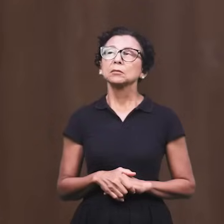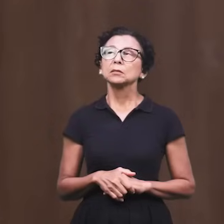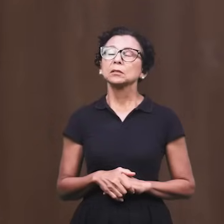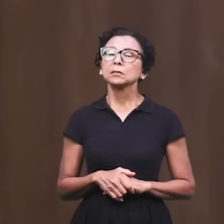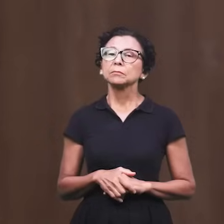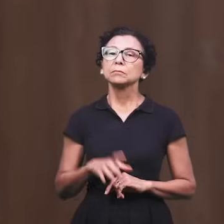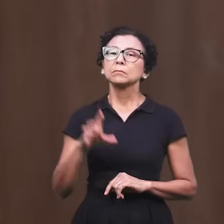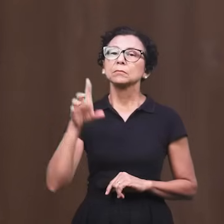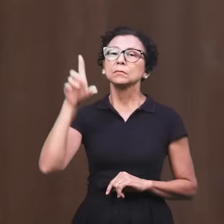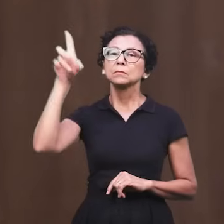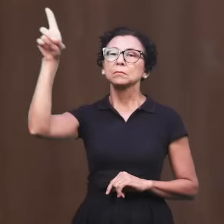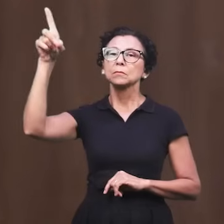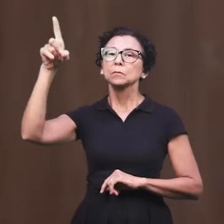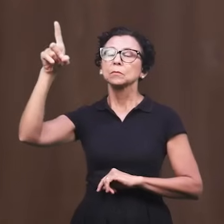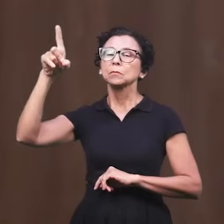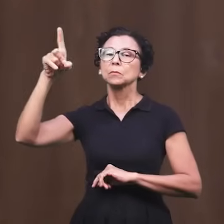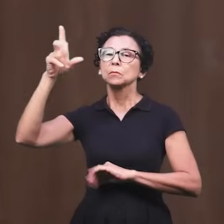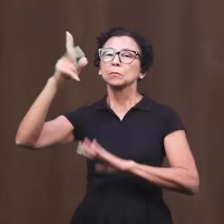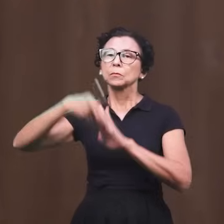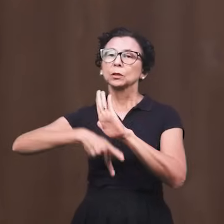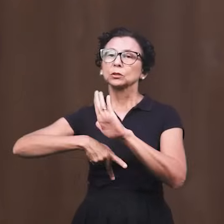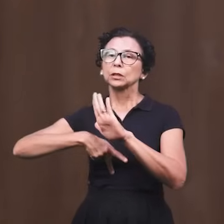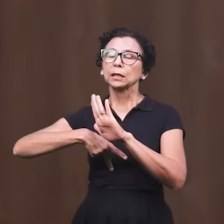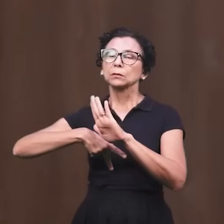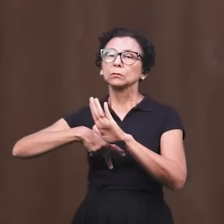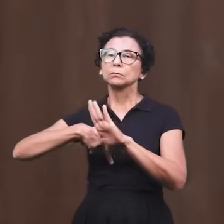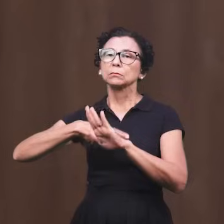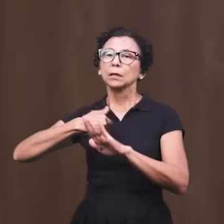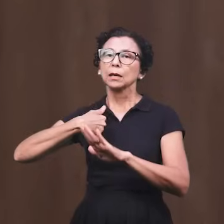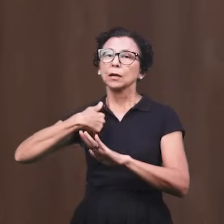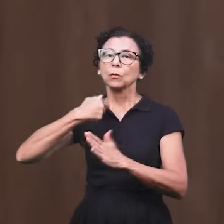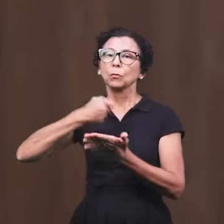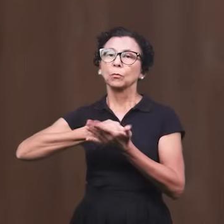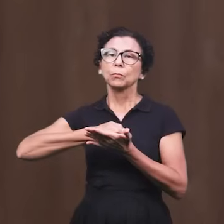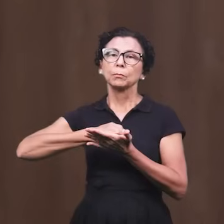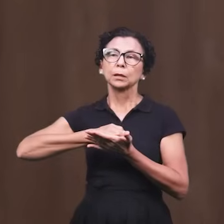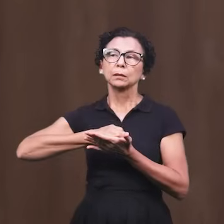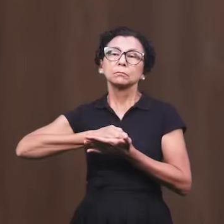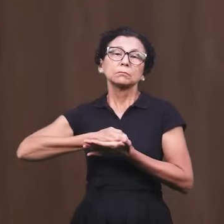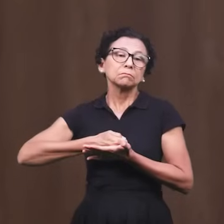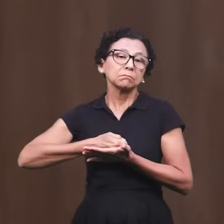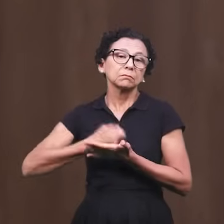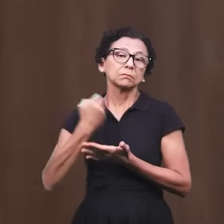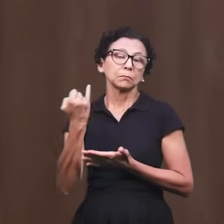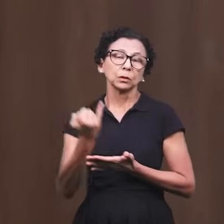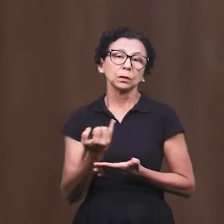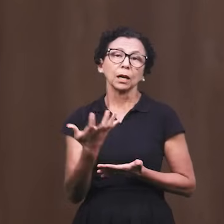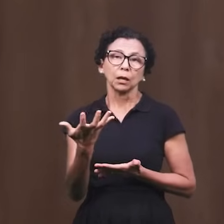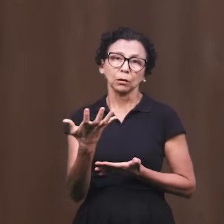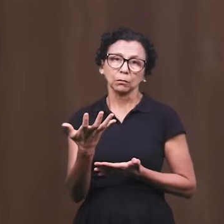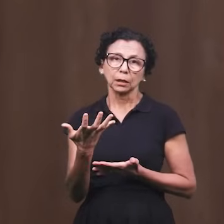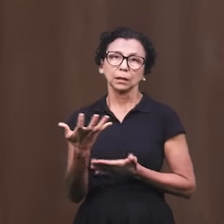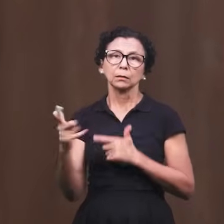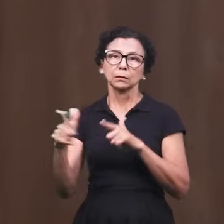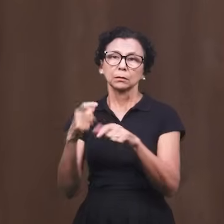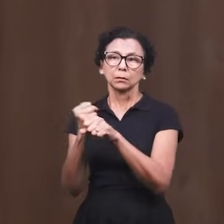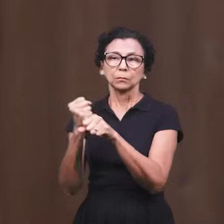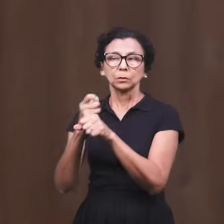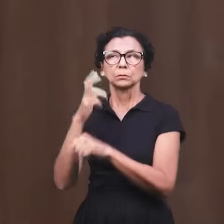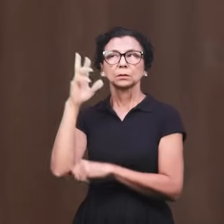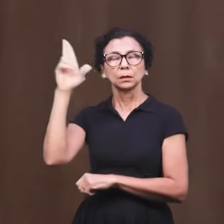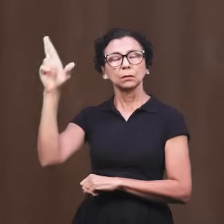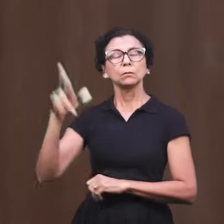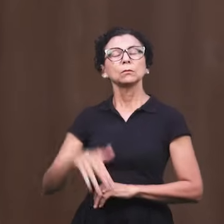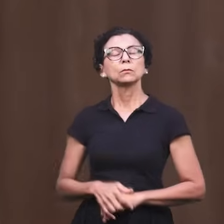está proposta. É isso aí. Você quer o quê? Não, eu quero a carreira. Então a